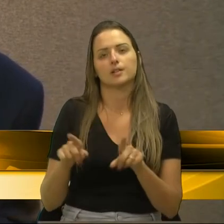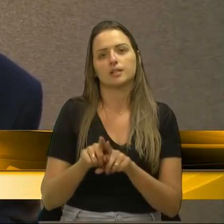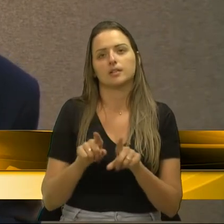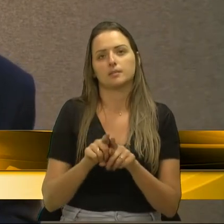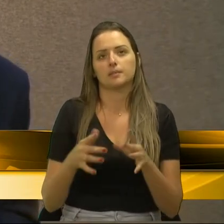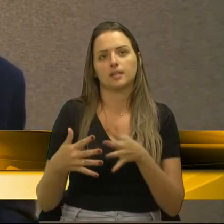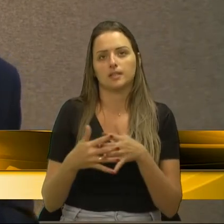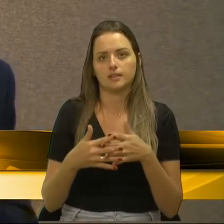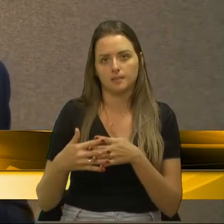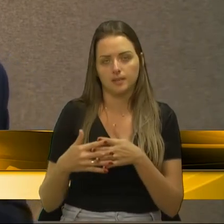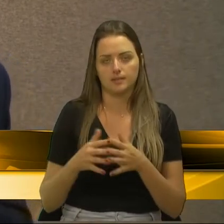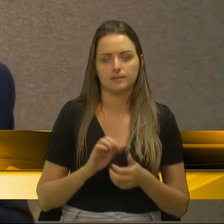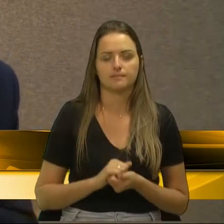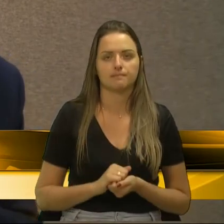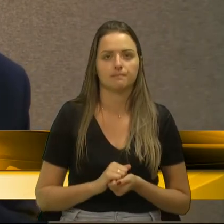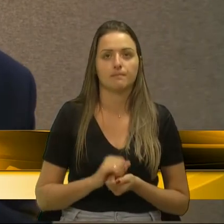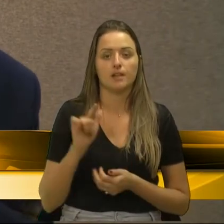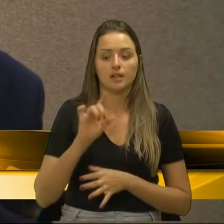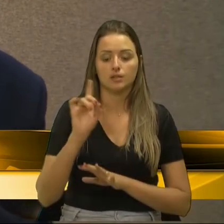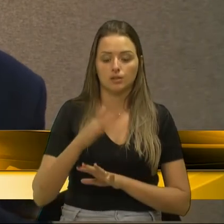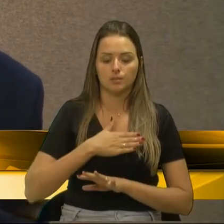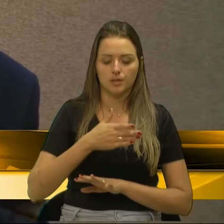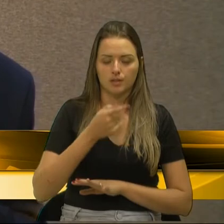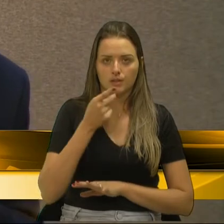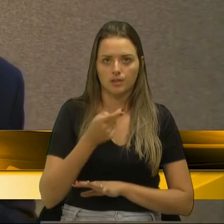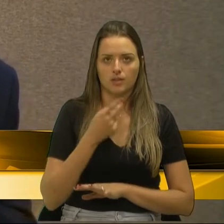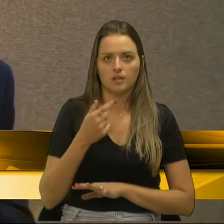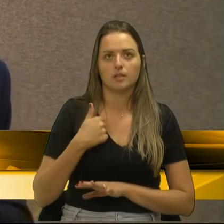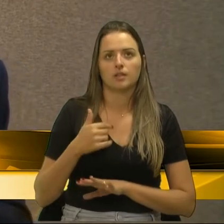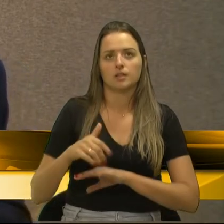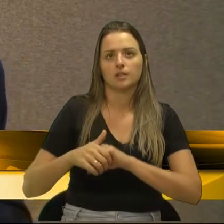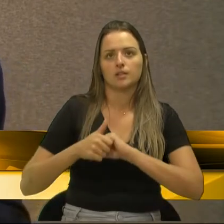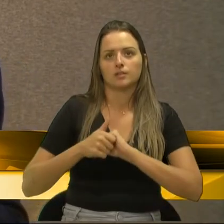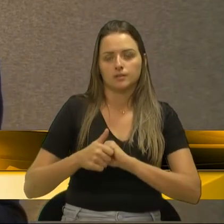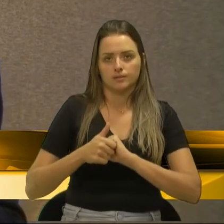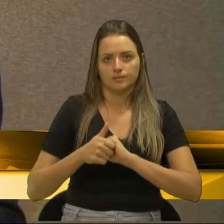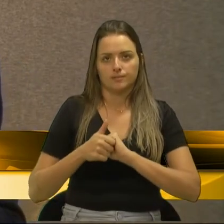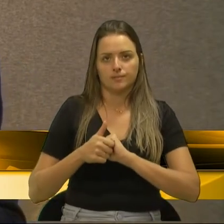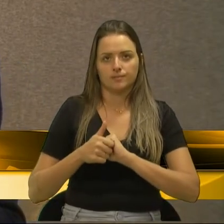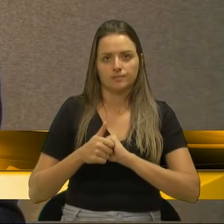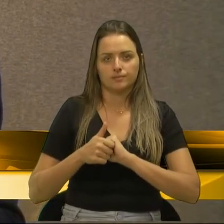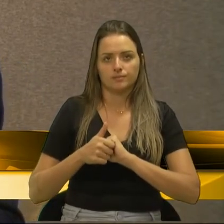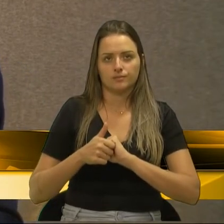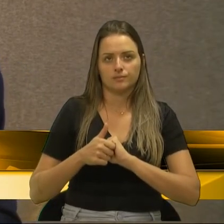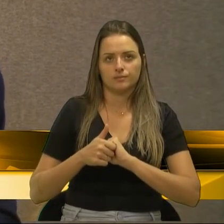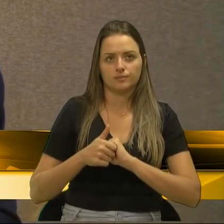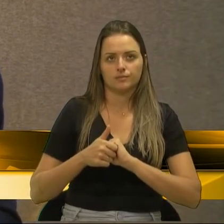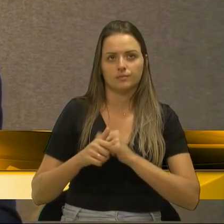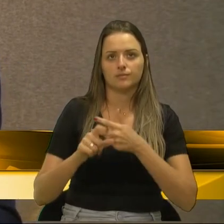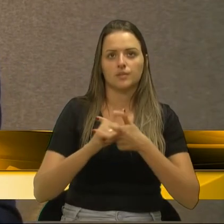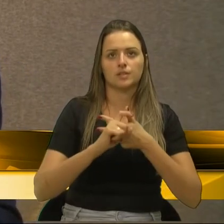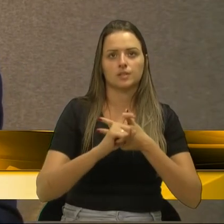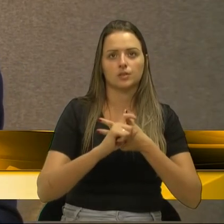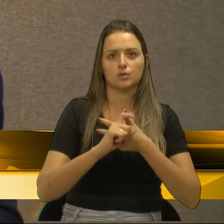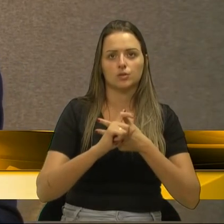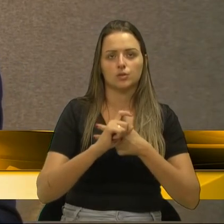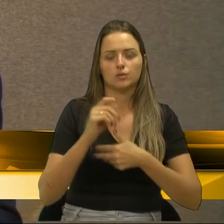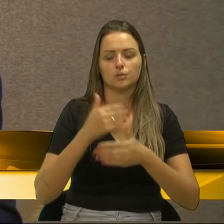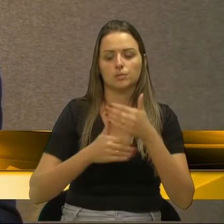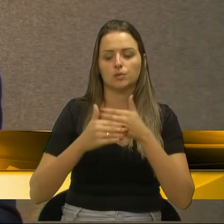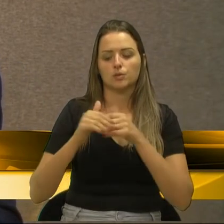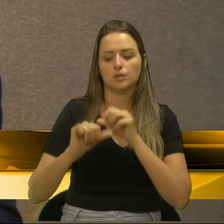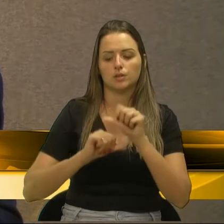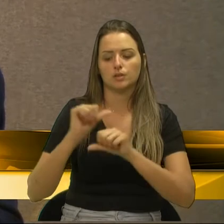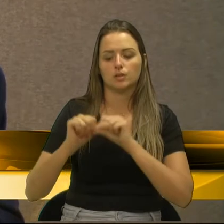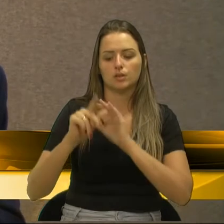atrapalhando. Então, fica aqui o registro e cumprimentar o Executivo por essa alteração